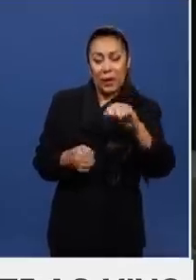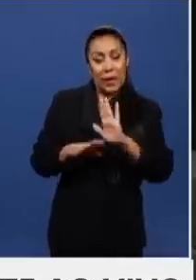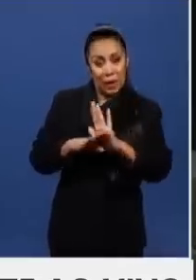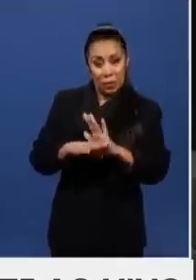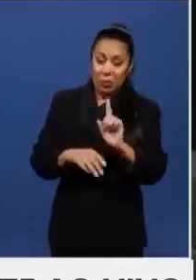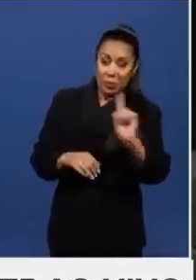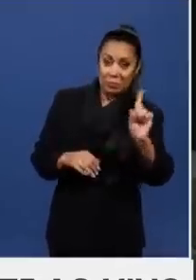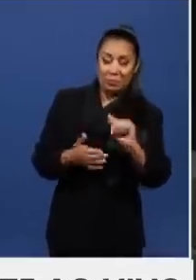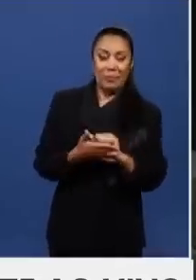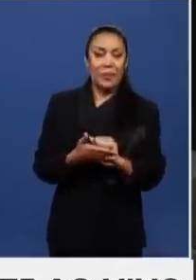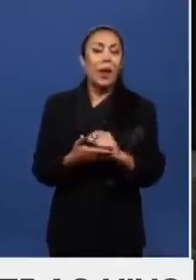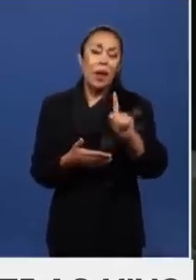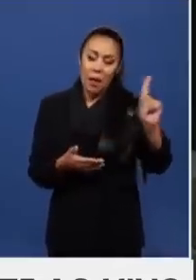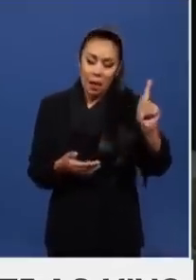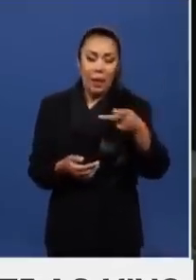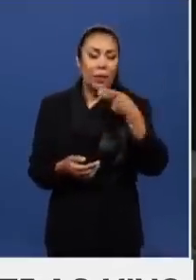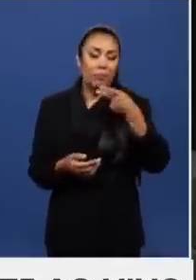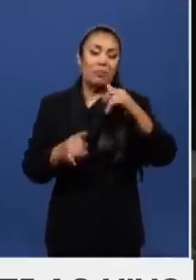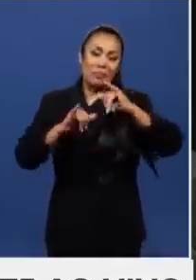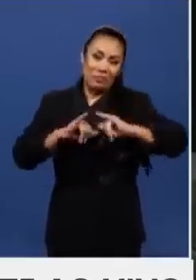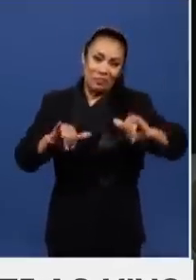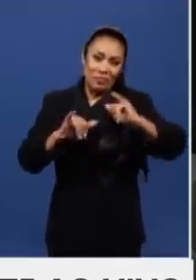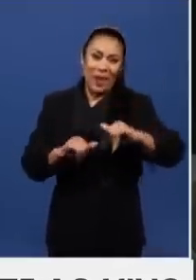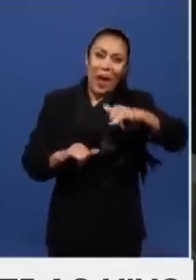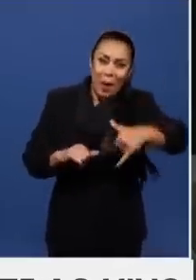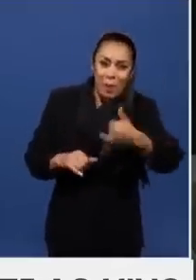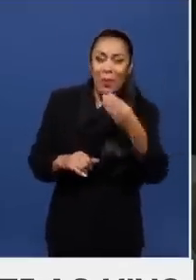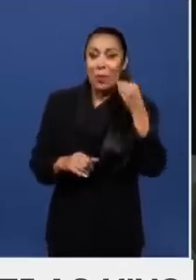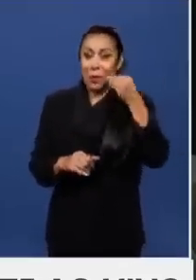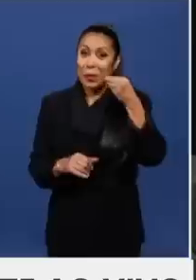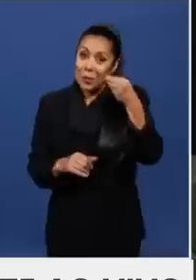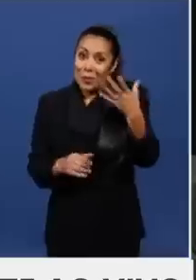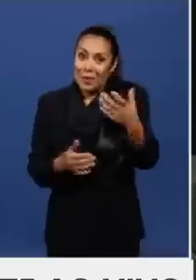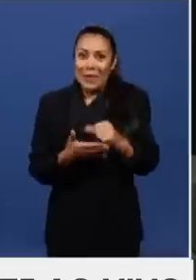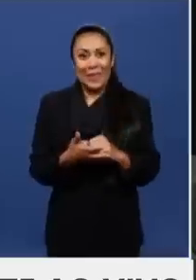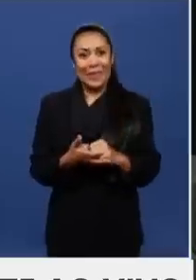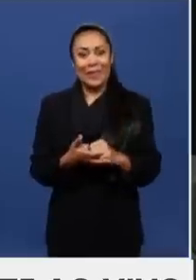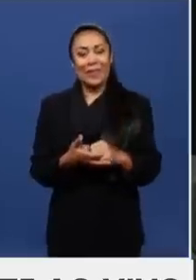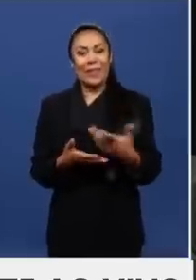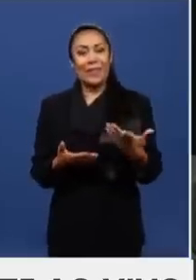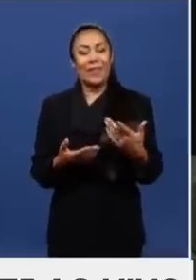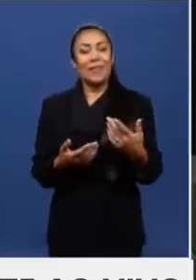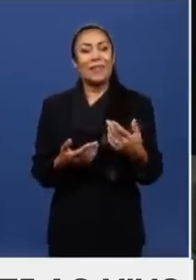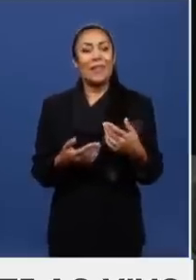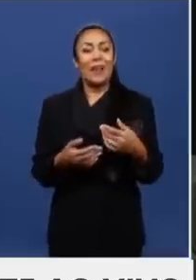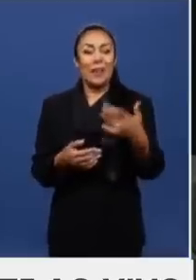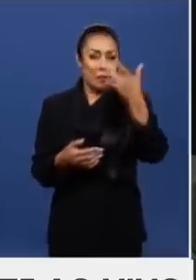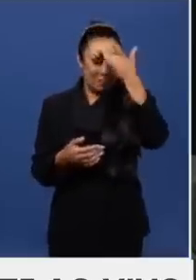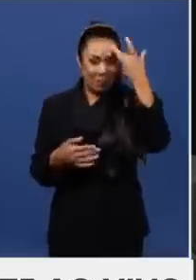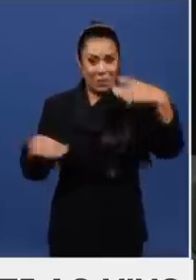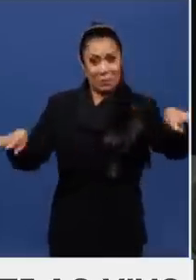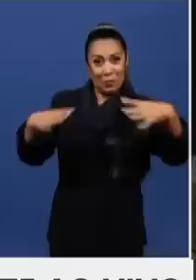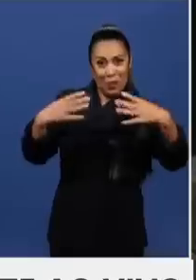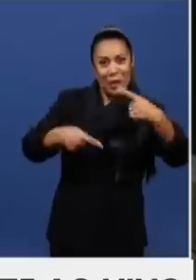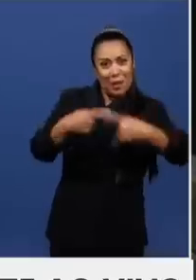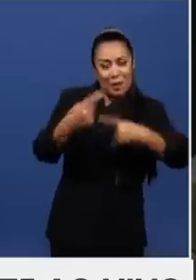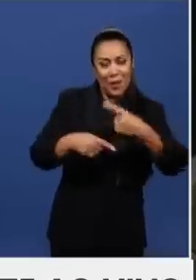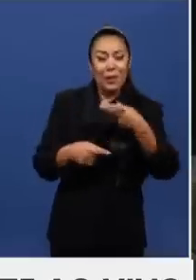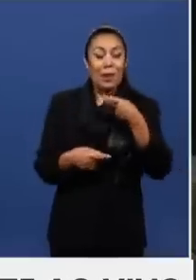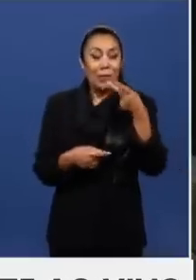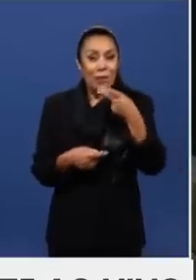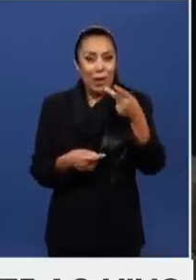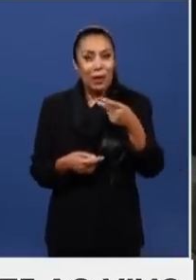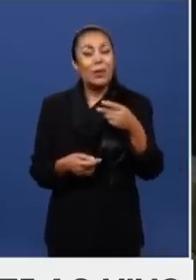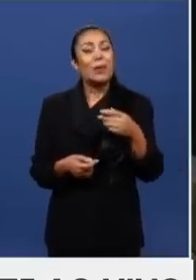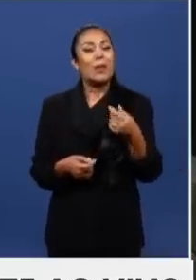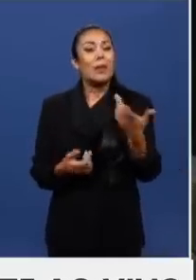né? E ele fez questão de anunciar, aproveitou a oportunidade que ele teve, a altíssima audiência do debate, para falar da decisão